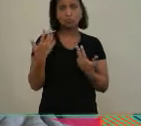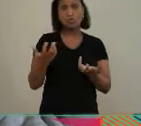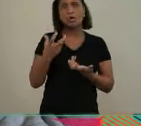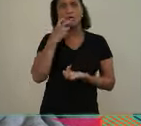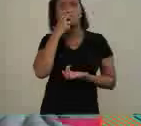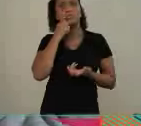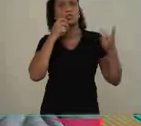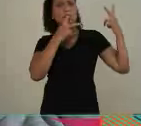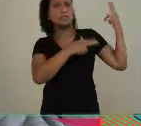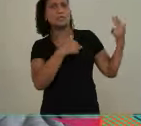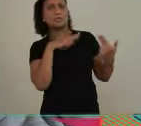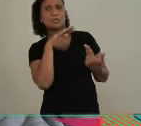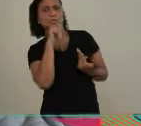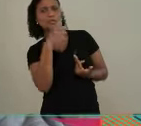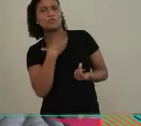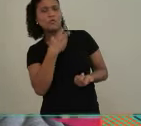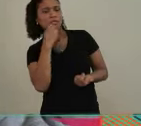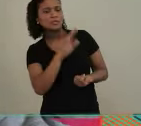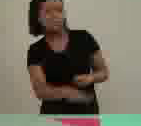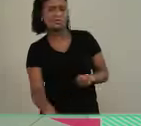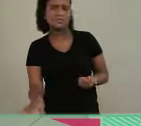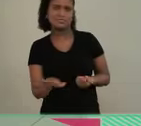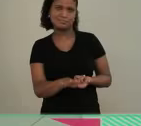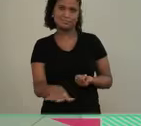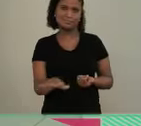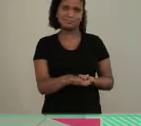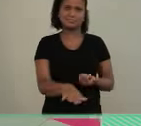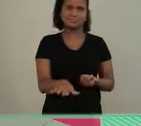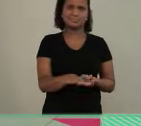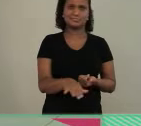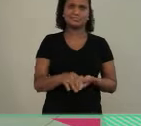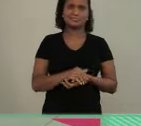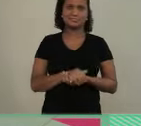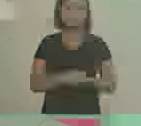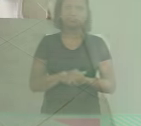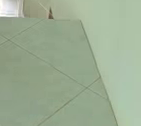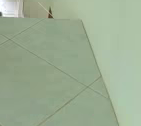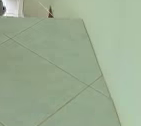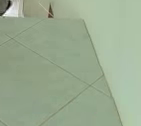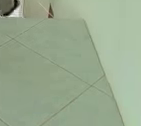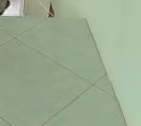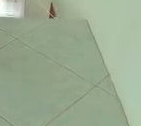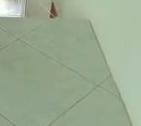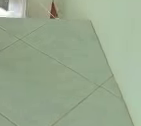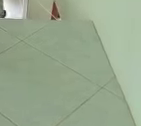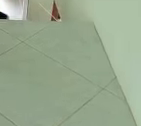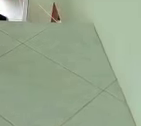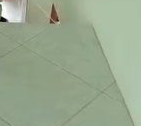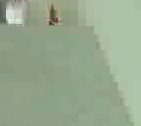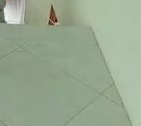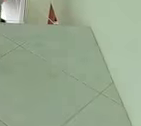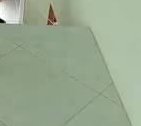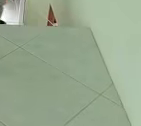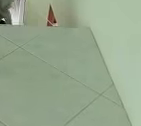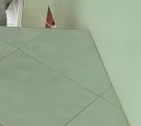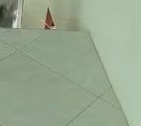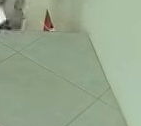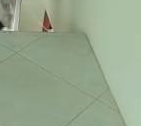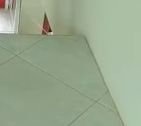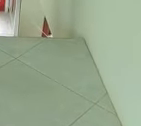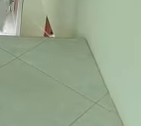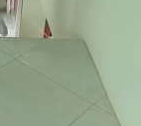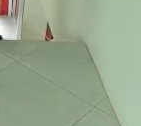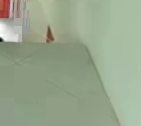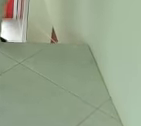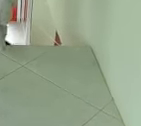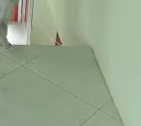fez. Eu vou adotar uma criança. Gabriel sobe uma escada apoiado ao corrimão e Iria o acompanha atrás. No topo da